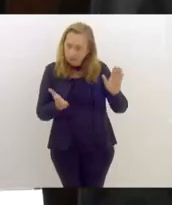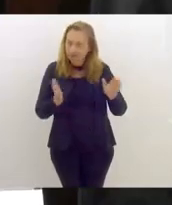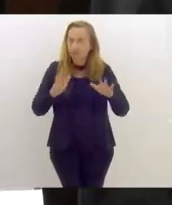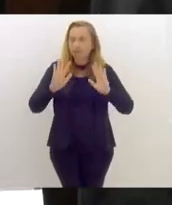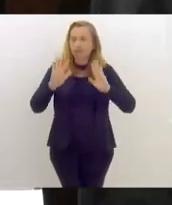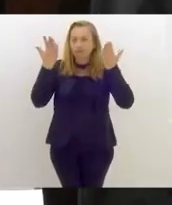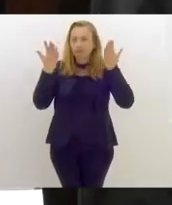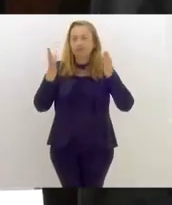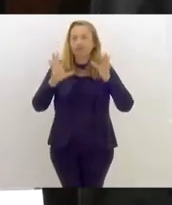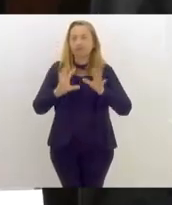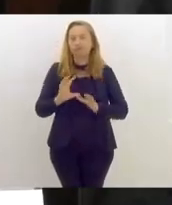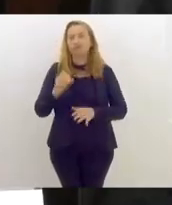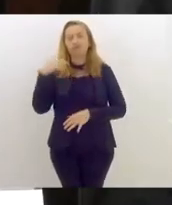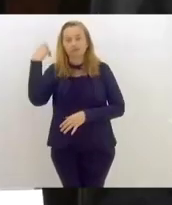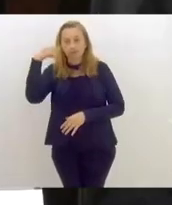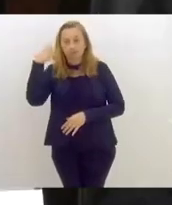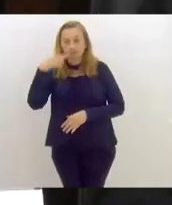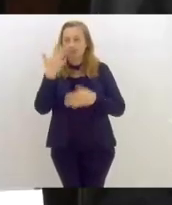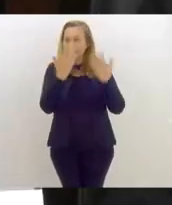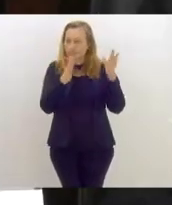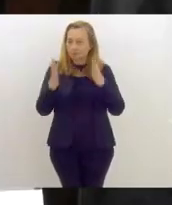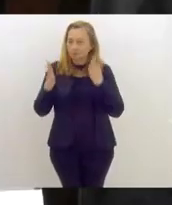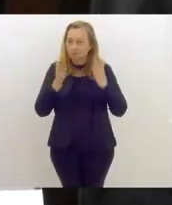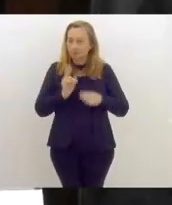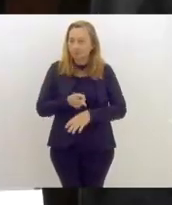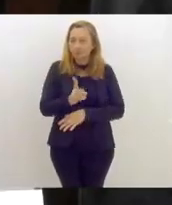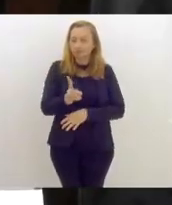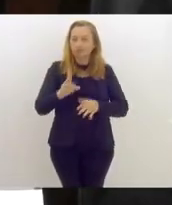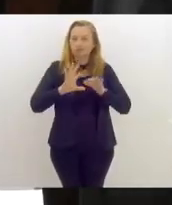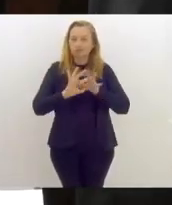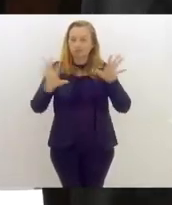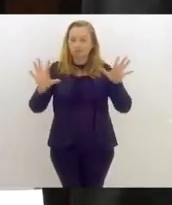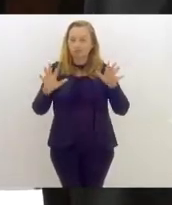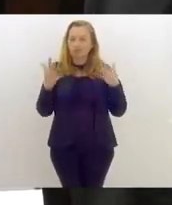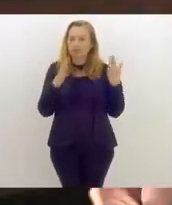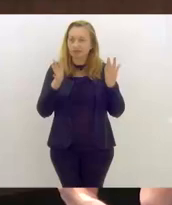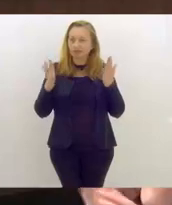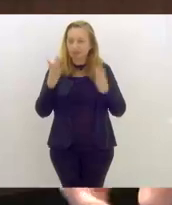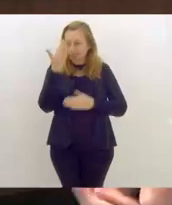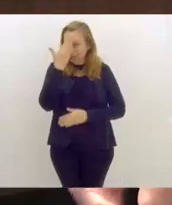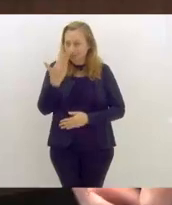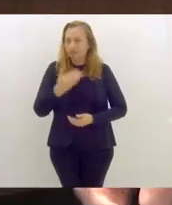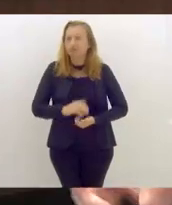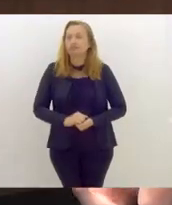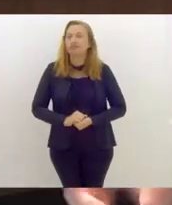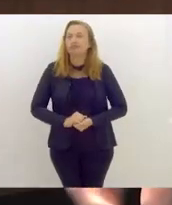viva a advocacia e sabemos hoje sempre a democracia Muito obrigado